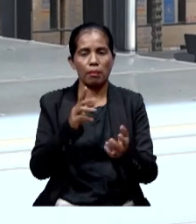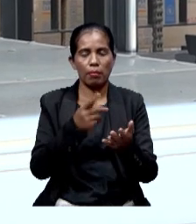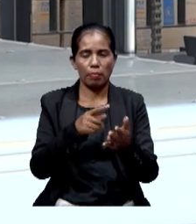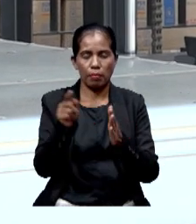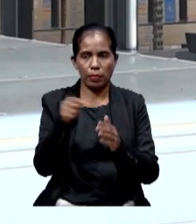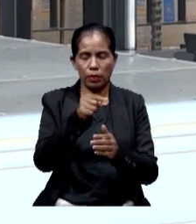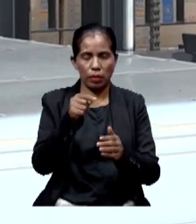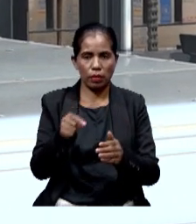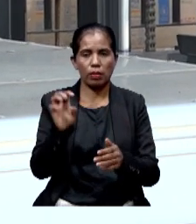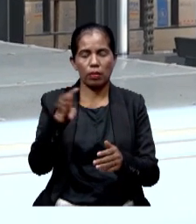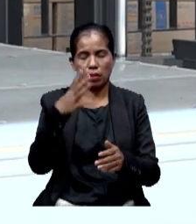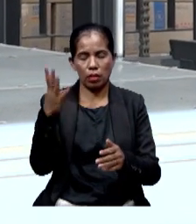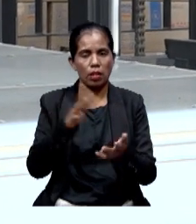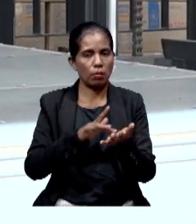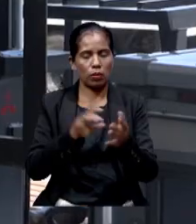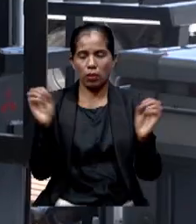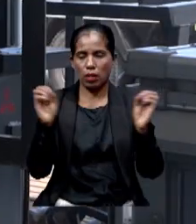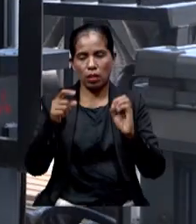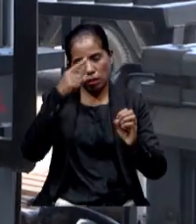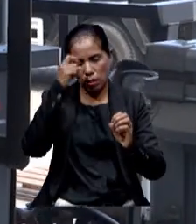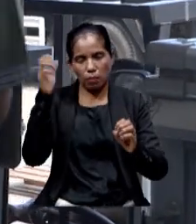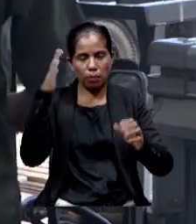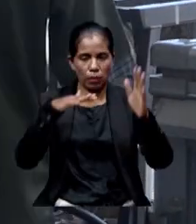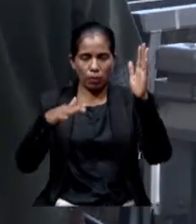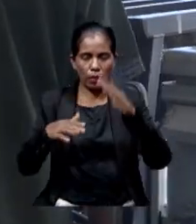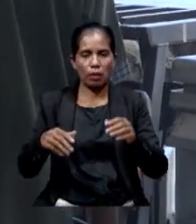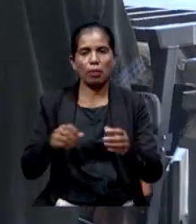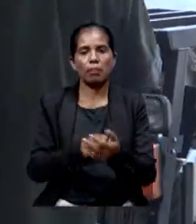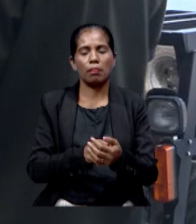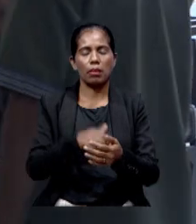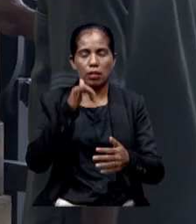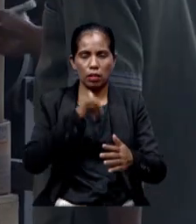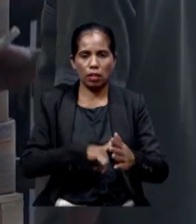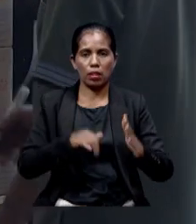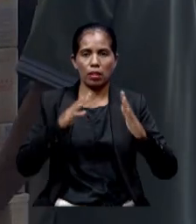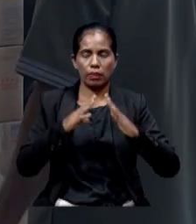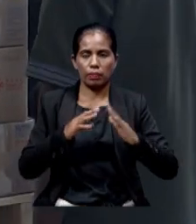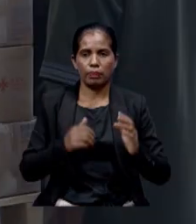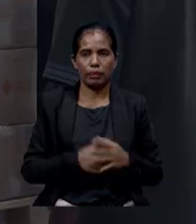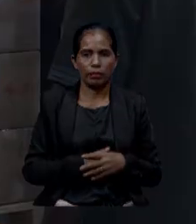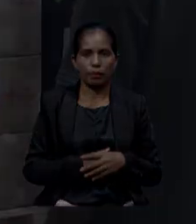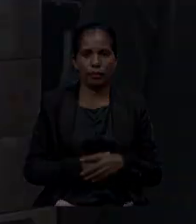stok iha armajen Samis la iha tambah problema lockdown. Lamberto da Silva, ZMN.